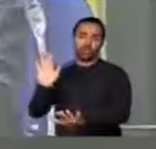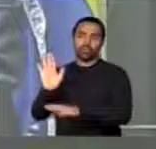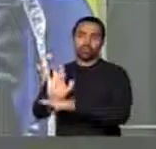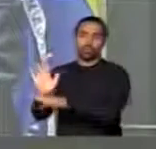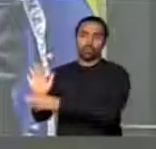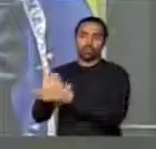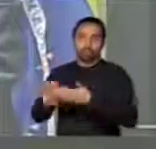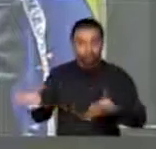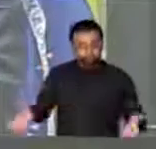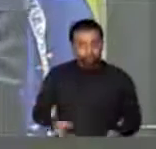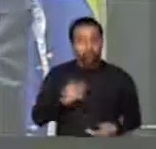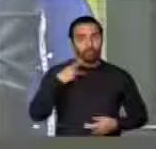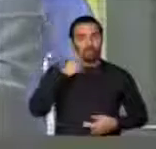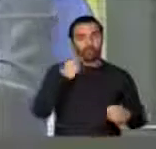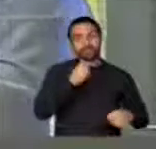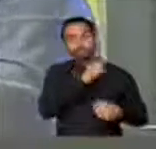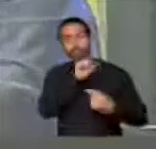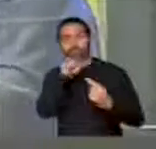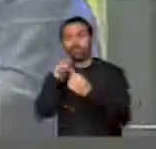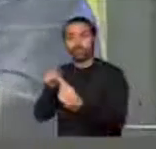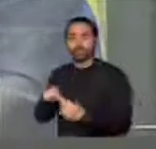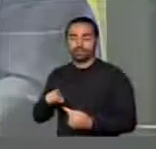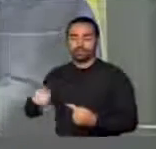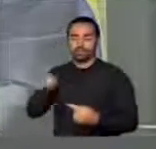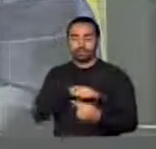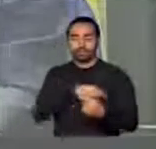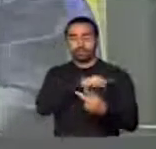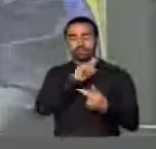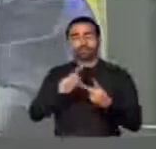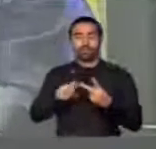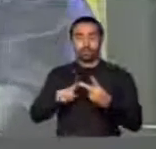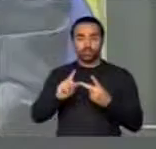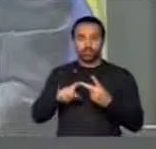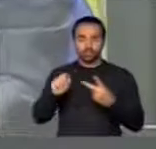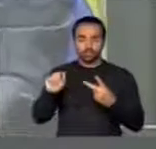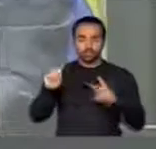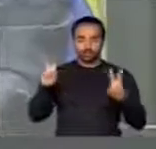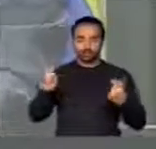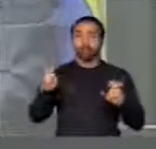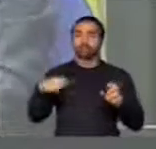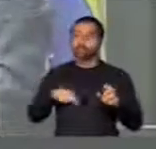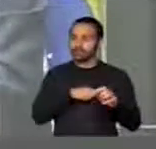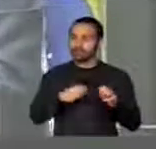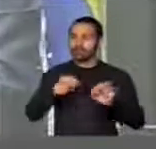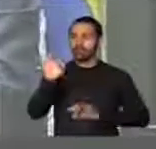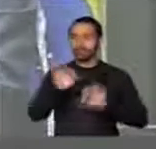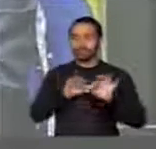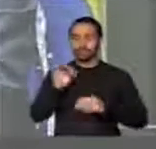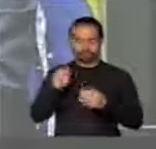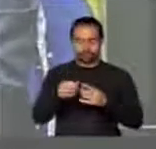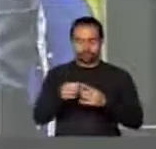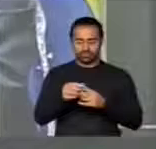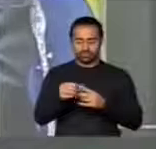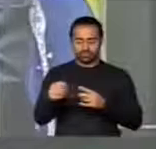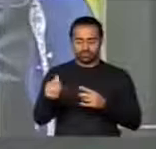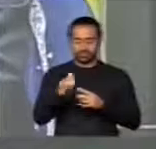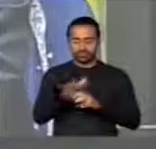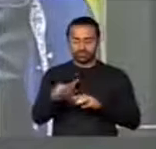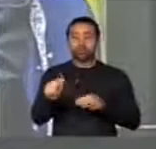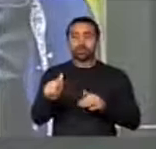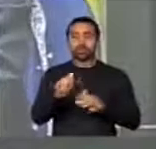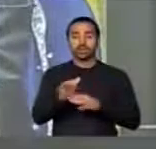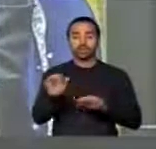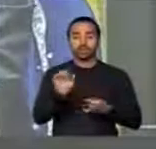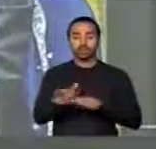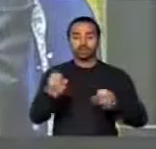O segundo dos eixos é a necessidade permanente de organização, de educação das massas